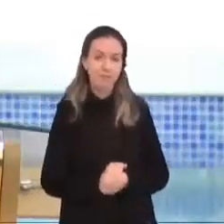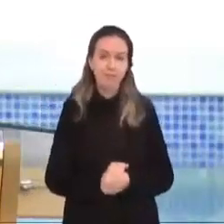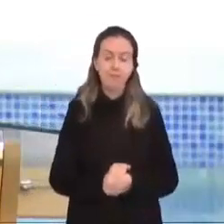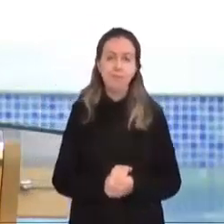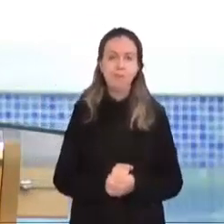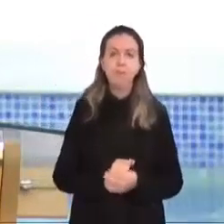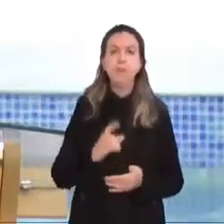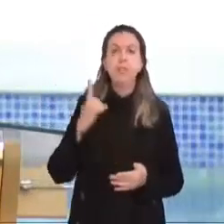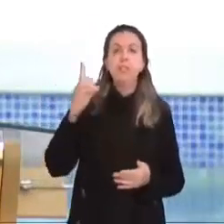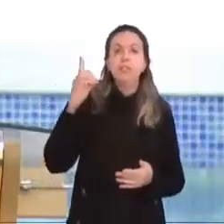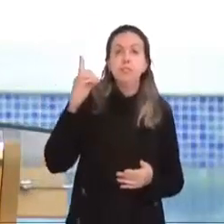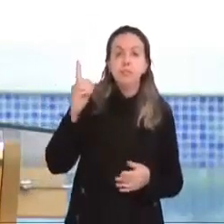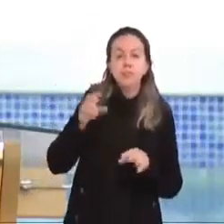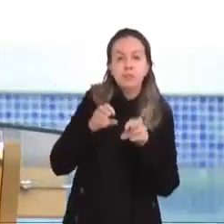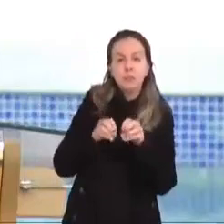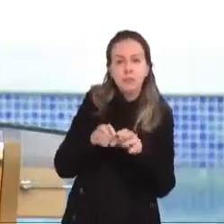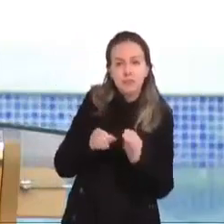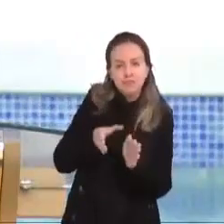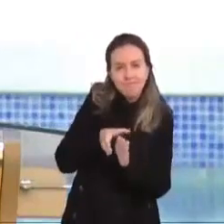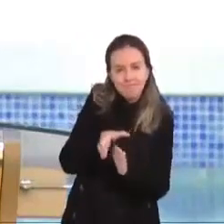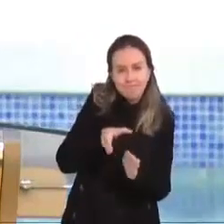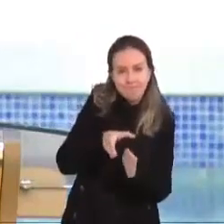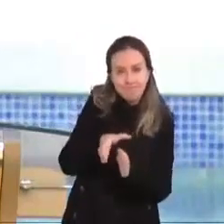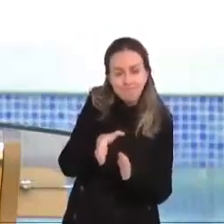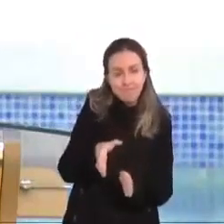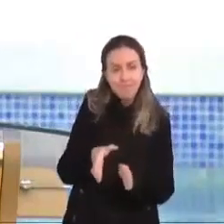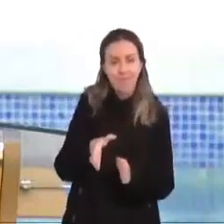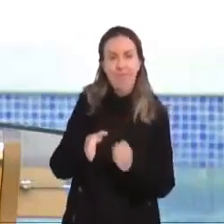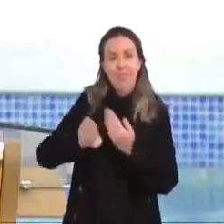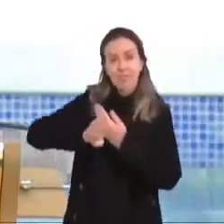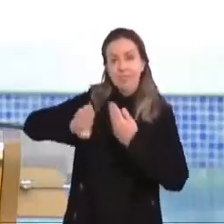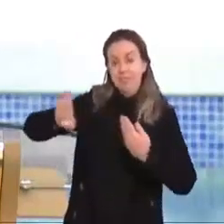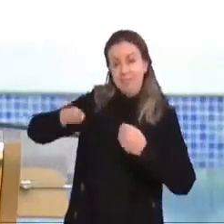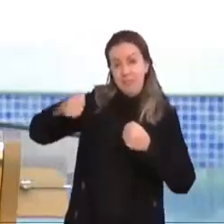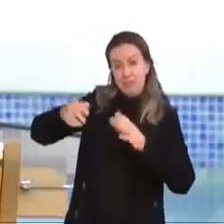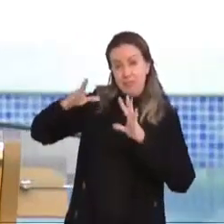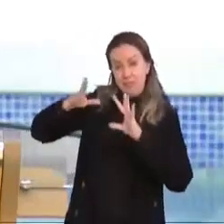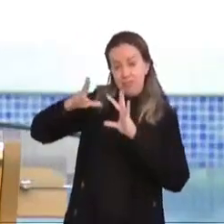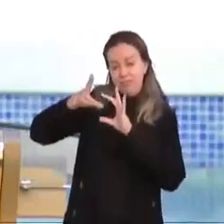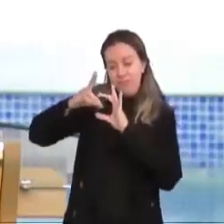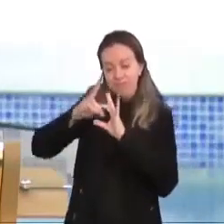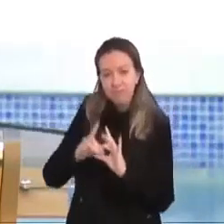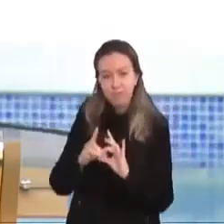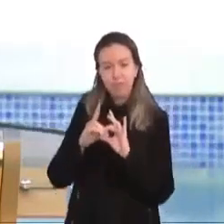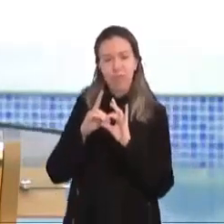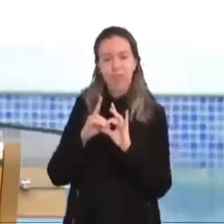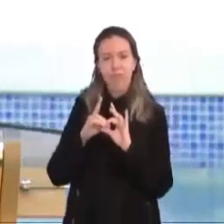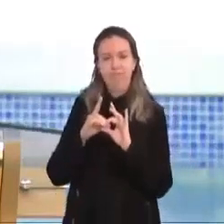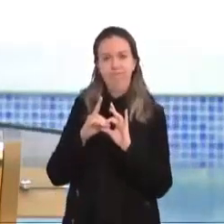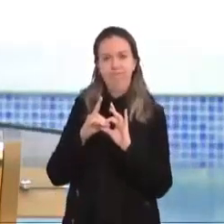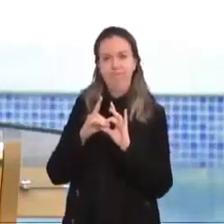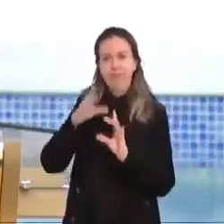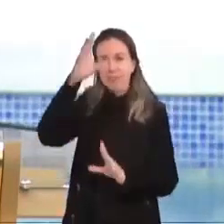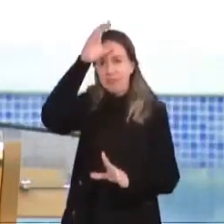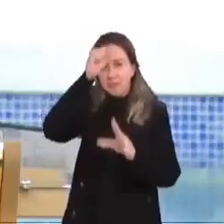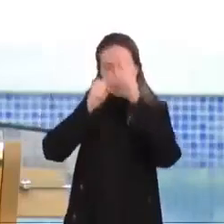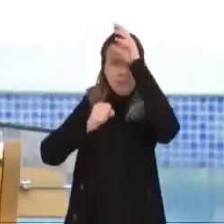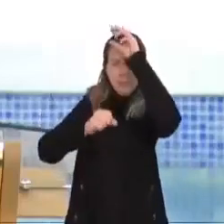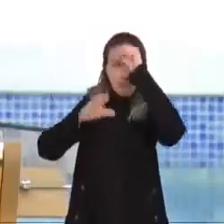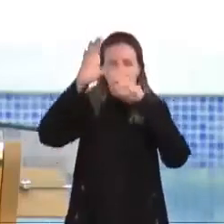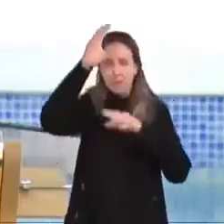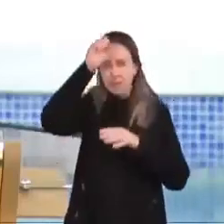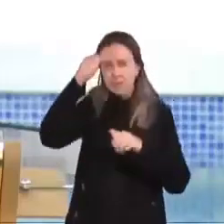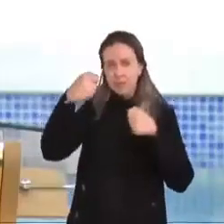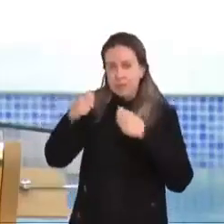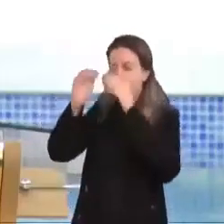está corrigindo o seu povo. E o seu povo, embora debaixo da disciplina de Deus, este